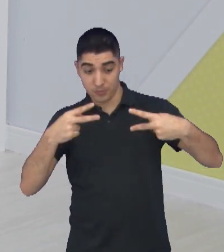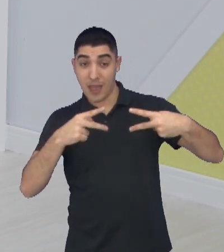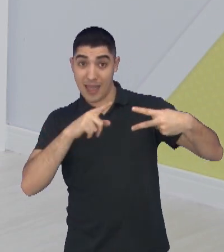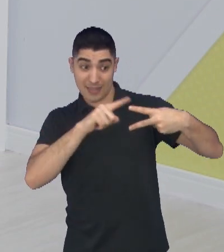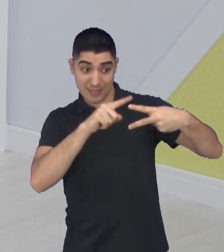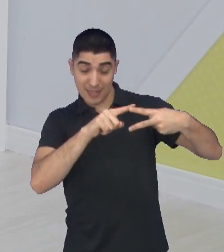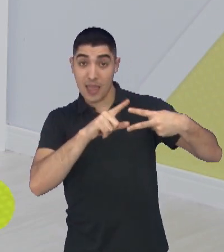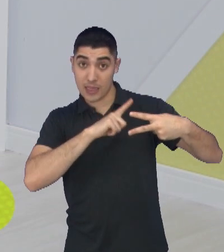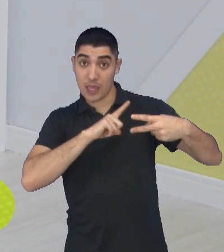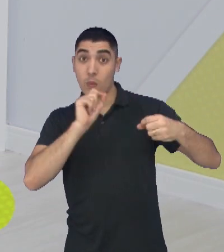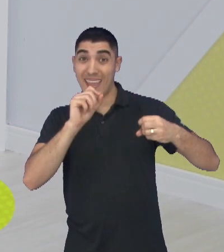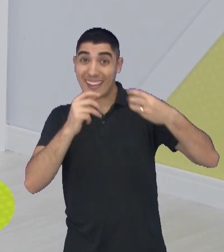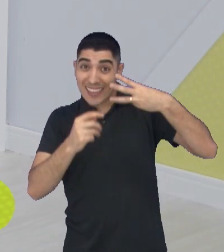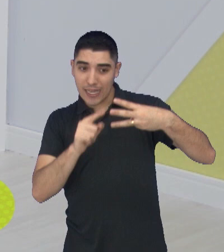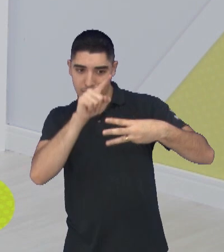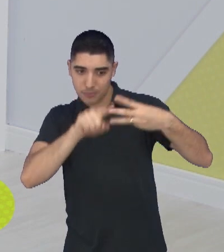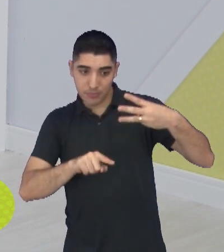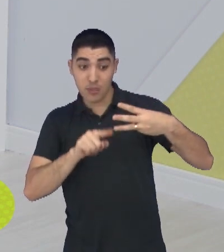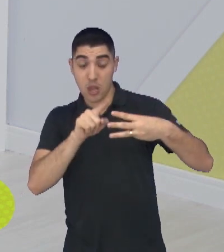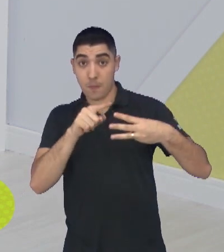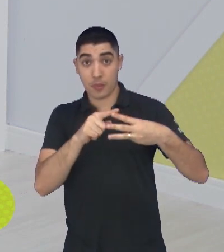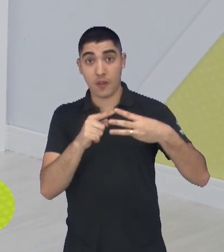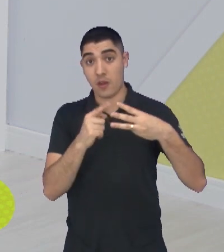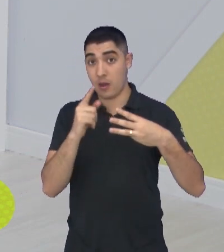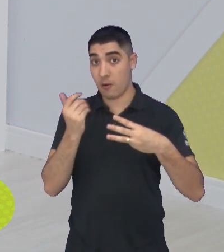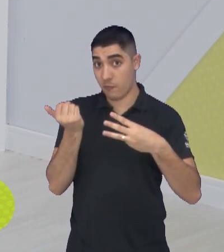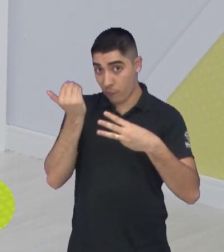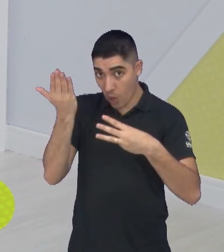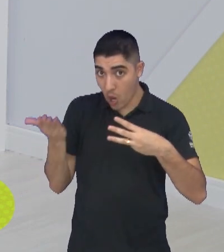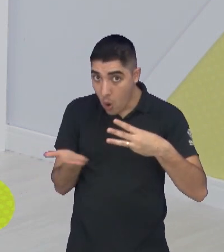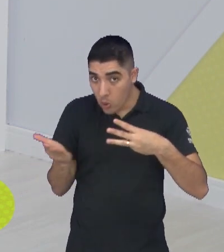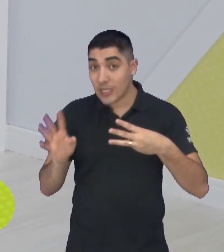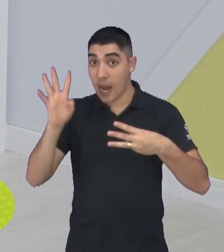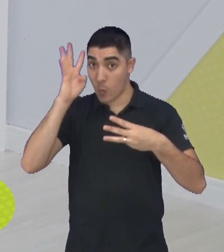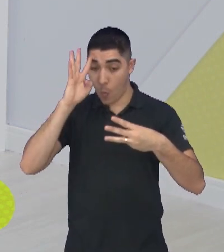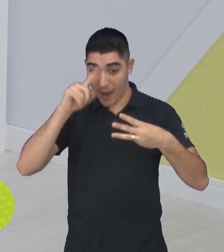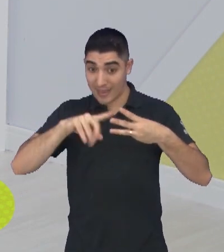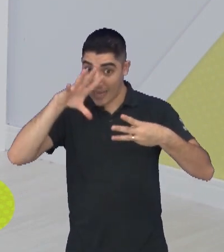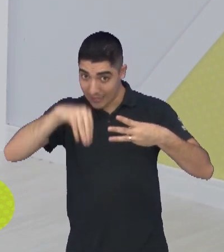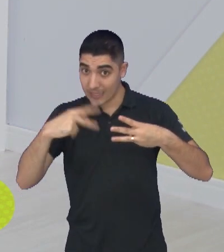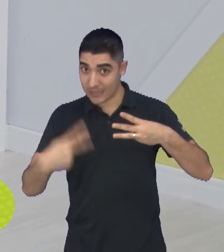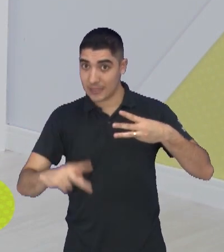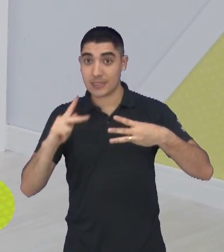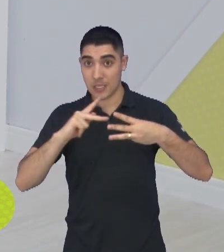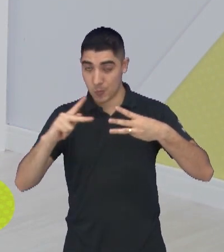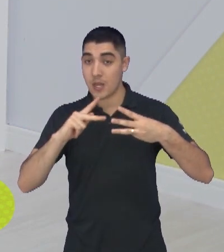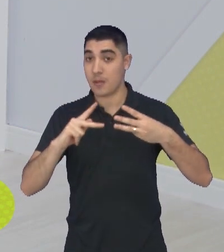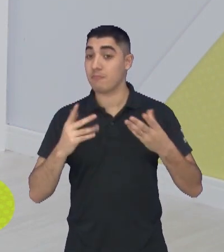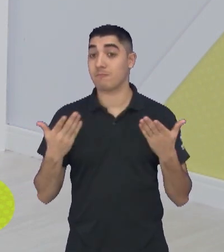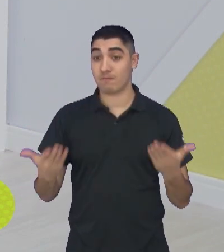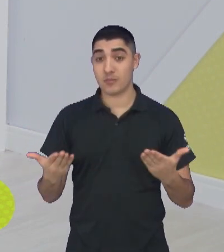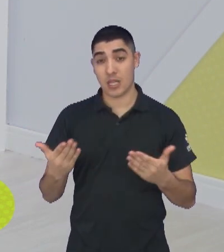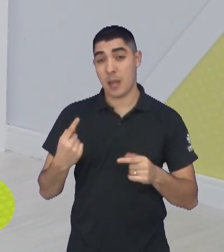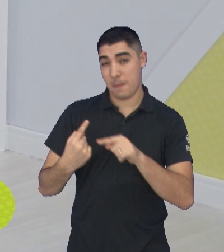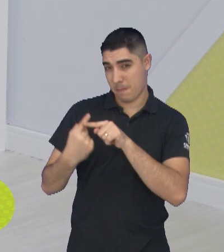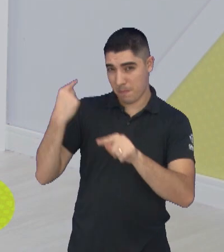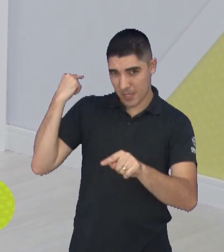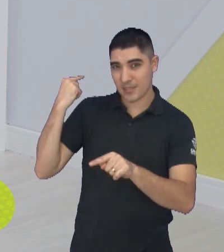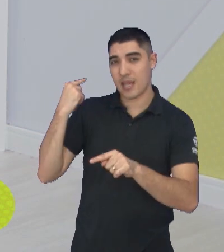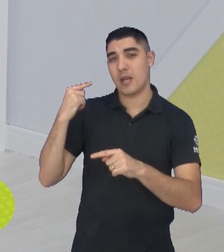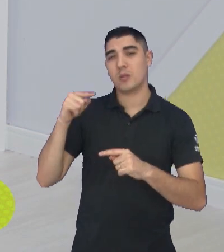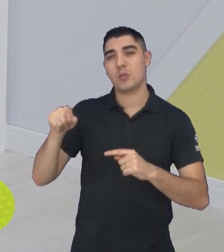Quarta-feira, o jogo é aqui na Arena, hein, Brunão? Só lembrando, na fase de classificação, primeiro jogo da rodada do São José, o São José tomou a traulitada em